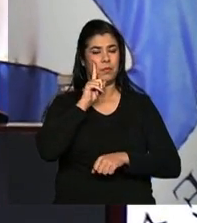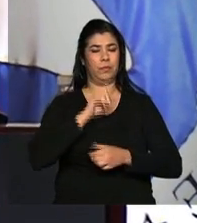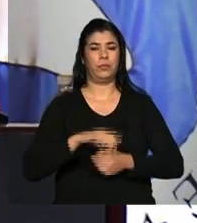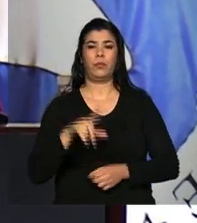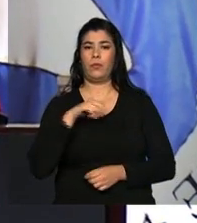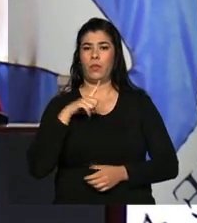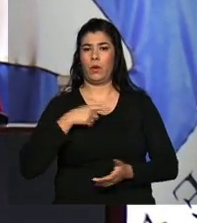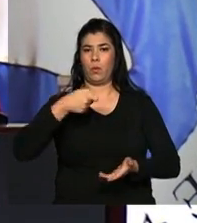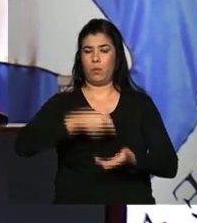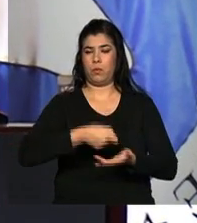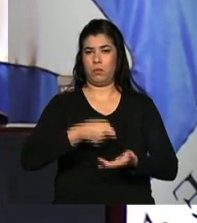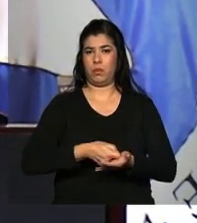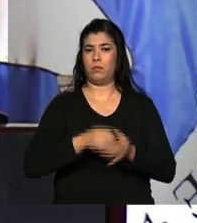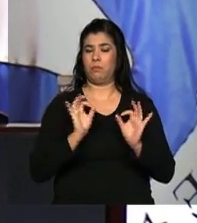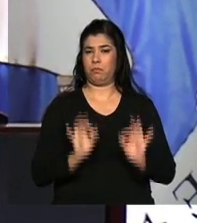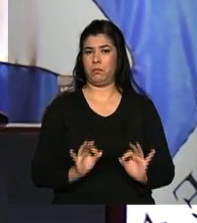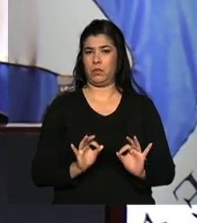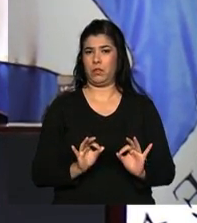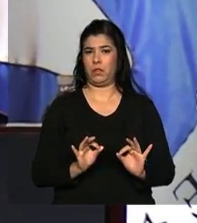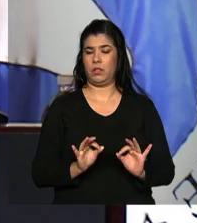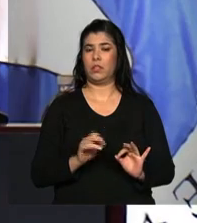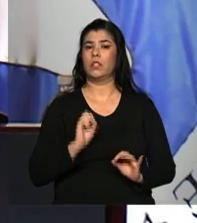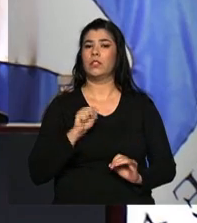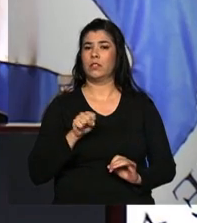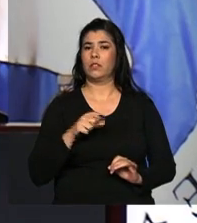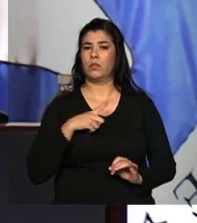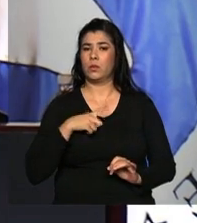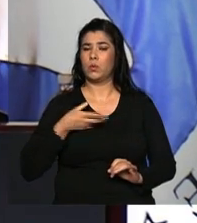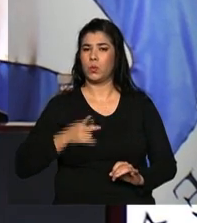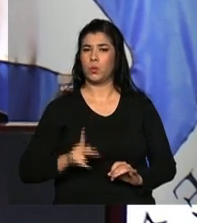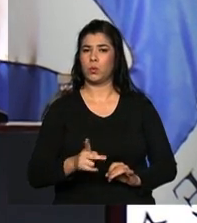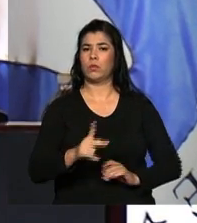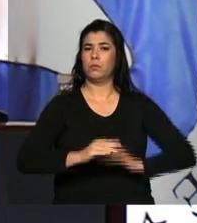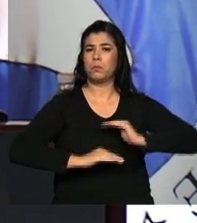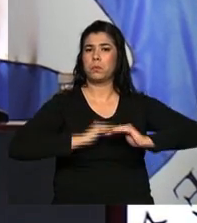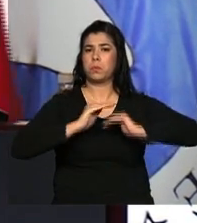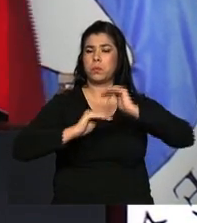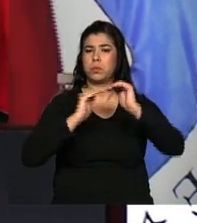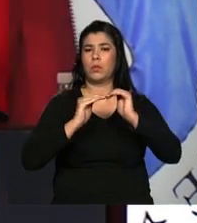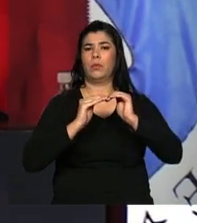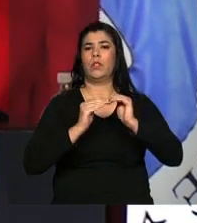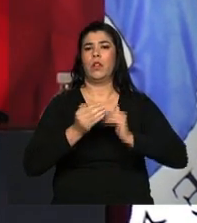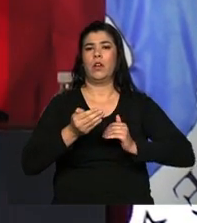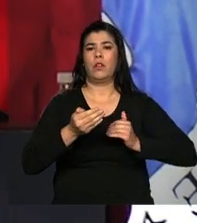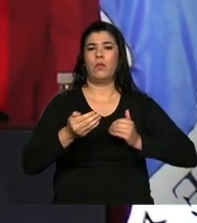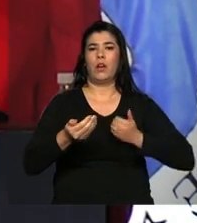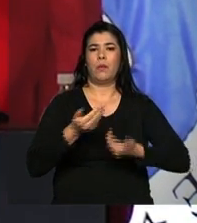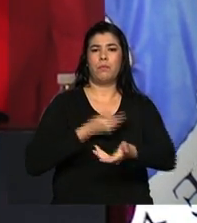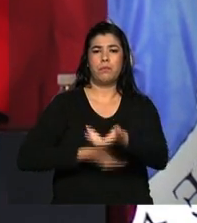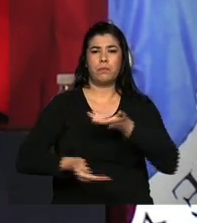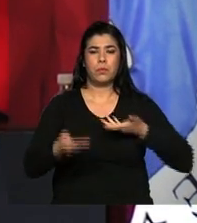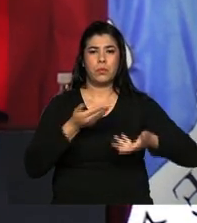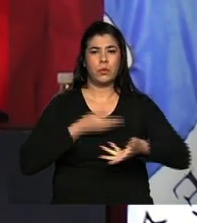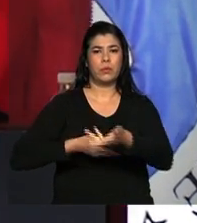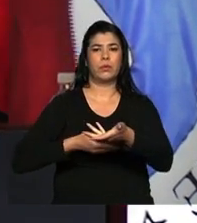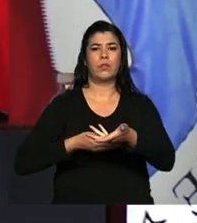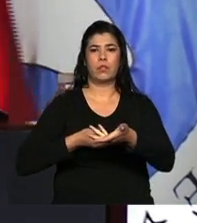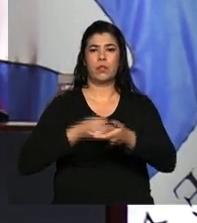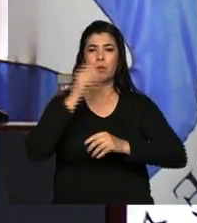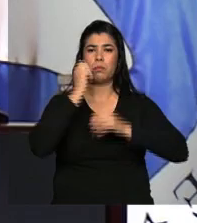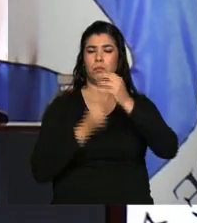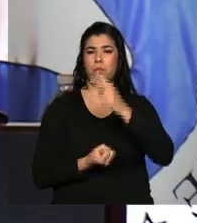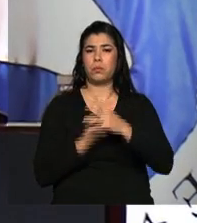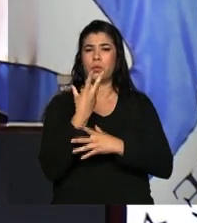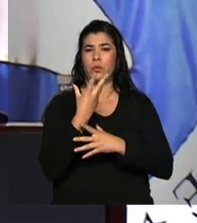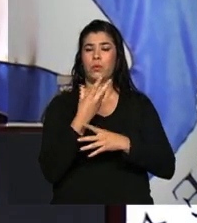a obrigação, o dever de continuar aumentando esses fluxos, e o Brasil está